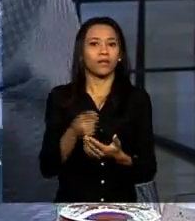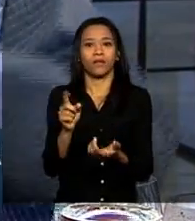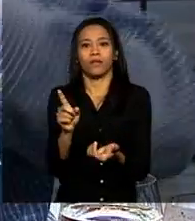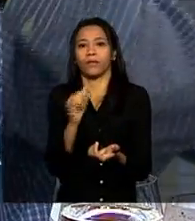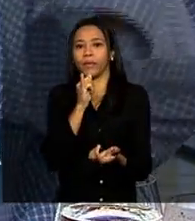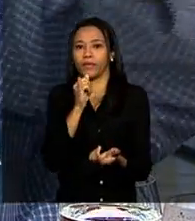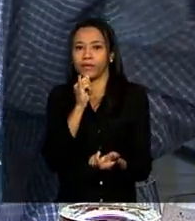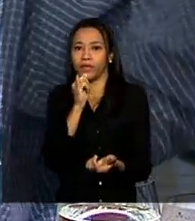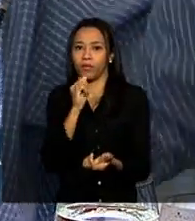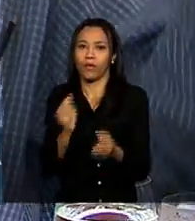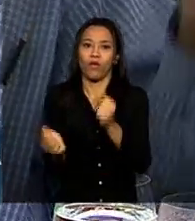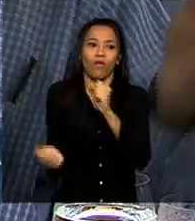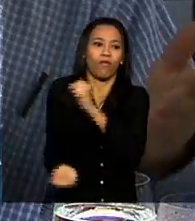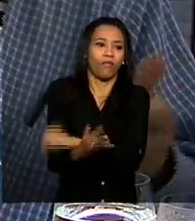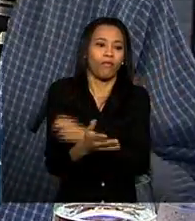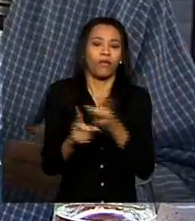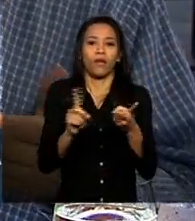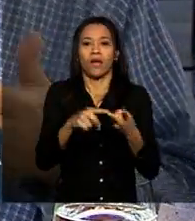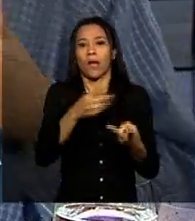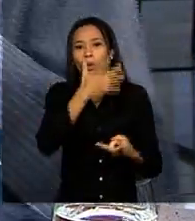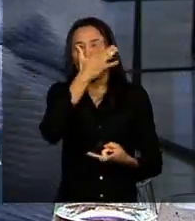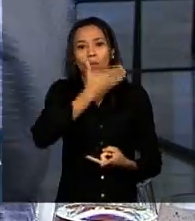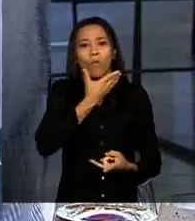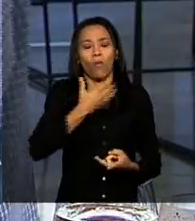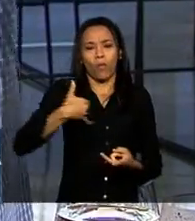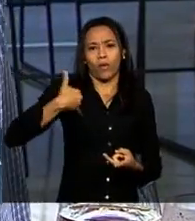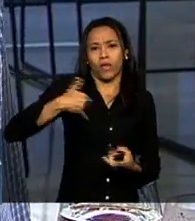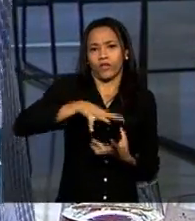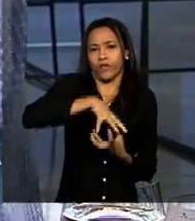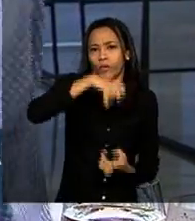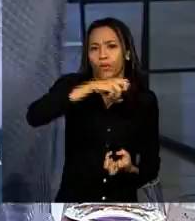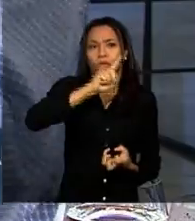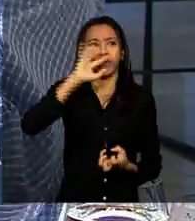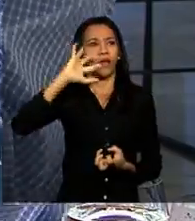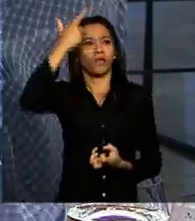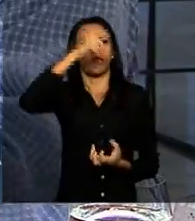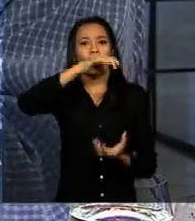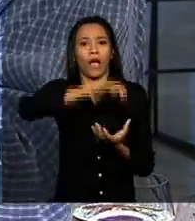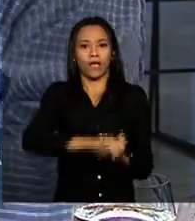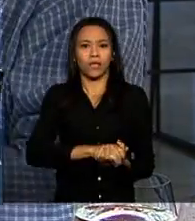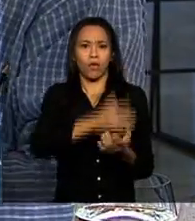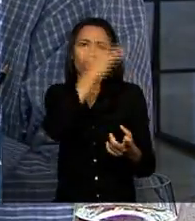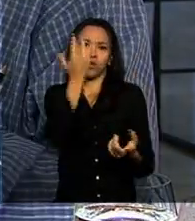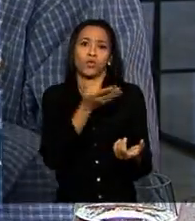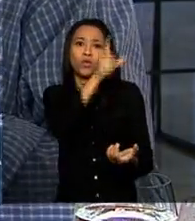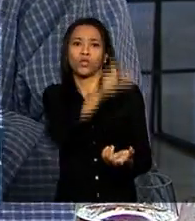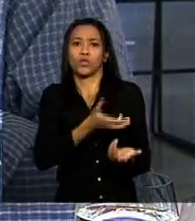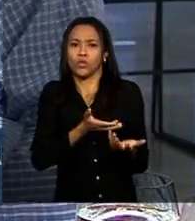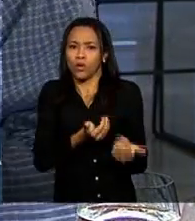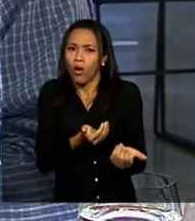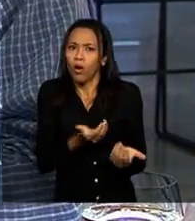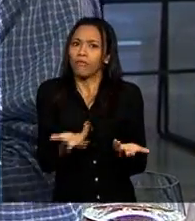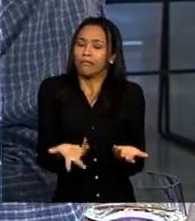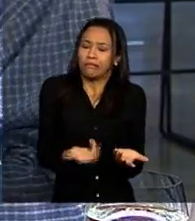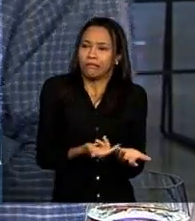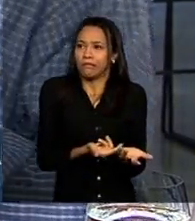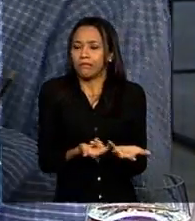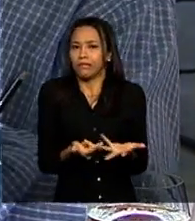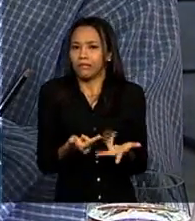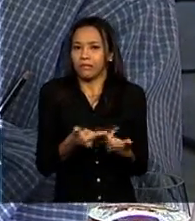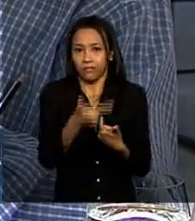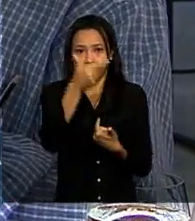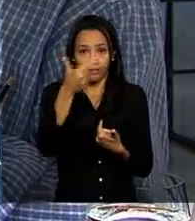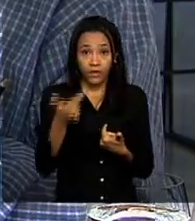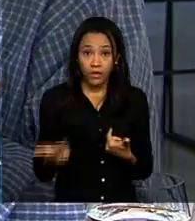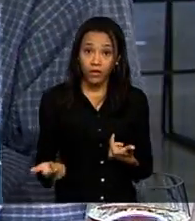de última hora de fato o sujeito que se arruma Pois é ninguém entendeu Mas enfim então é um problema assim de comunicação